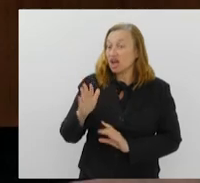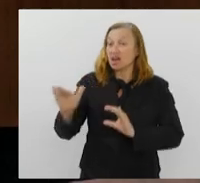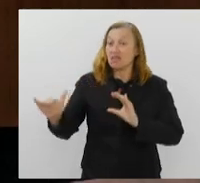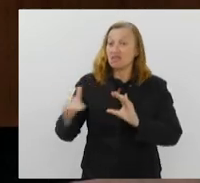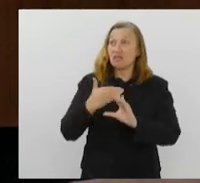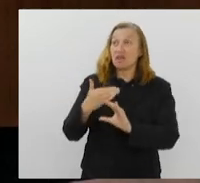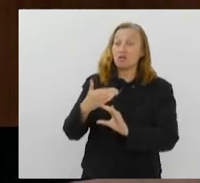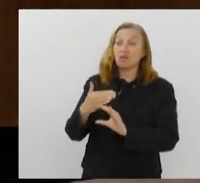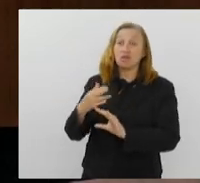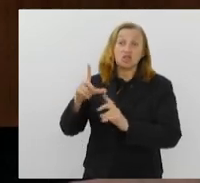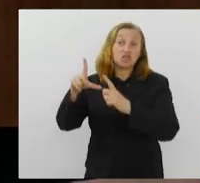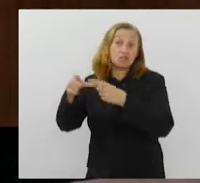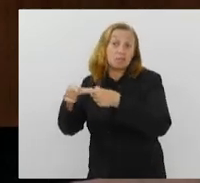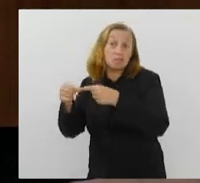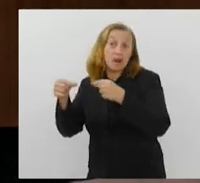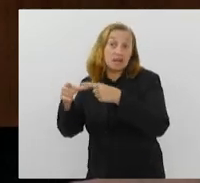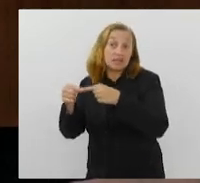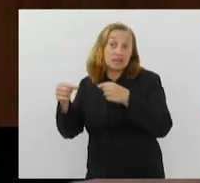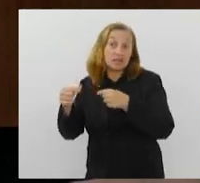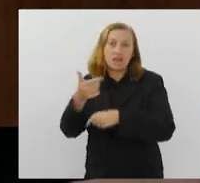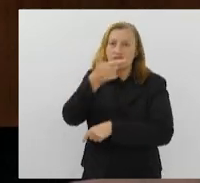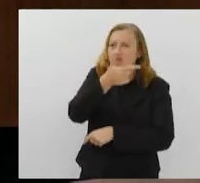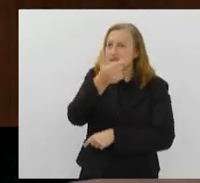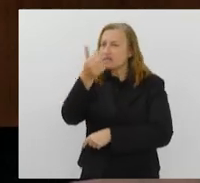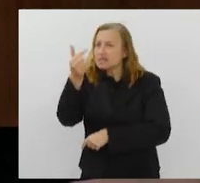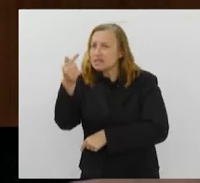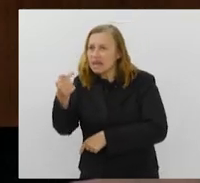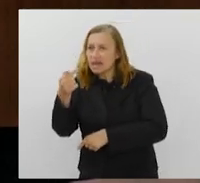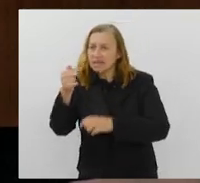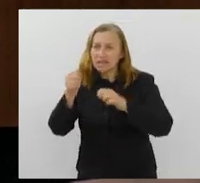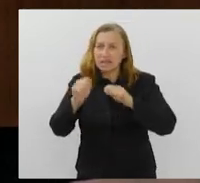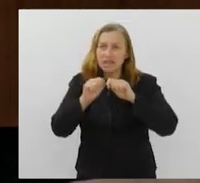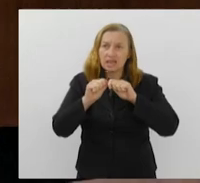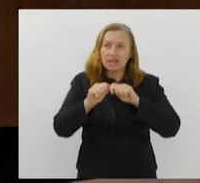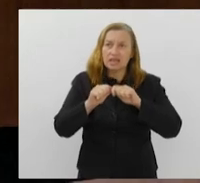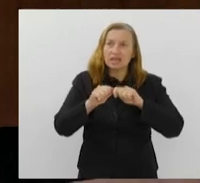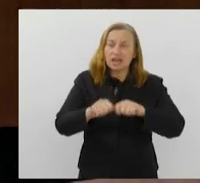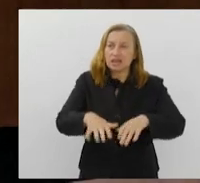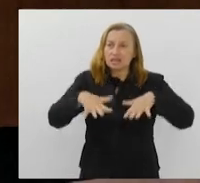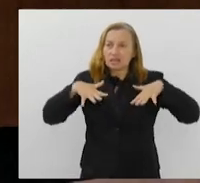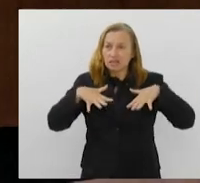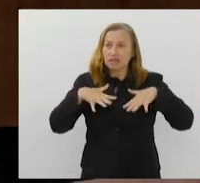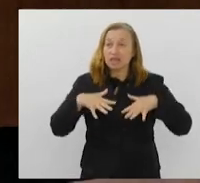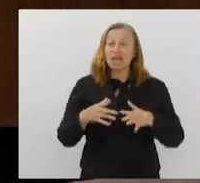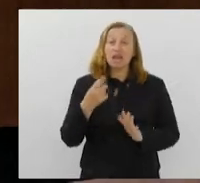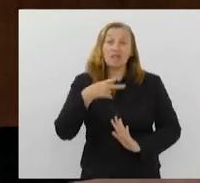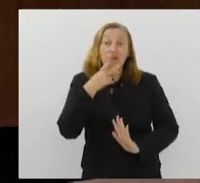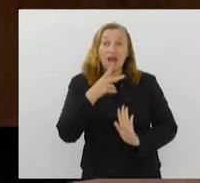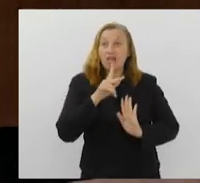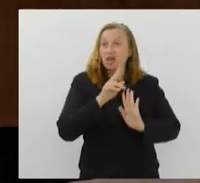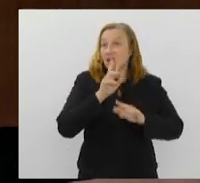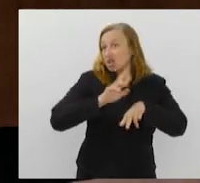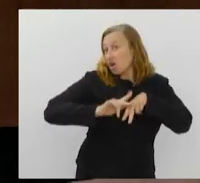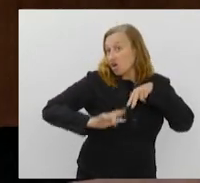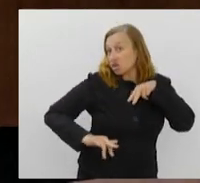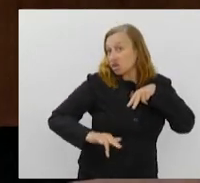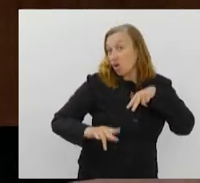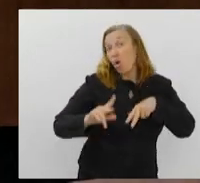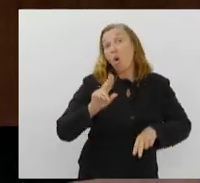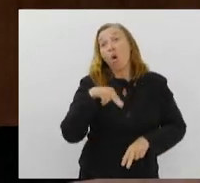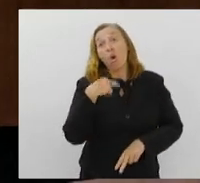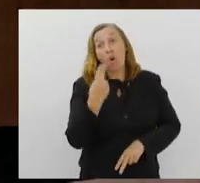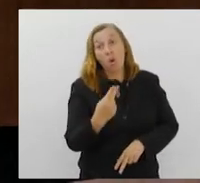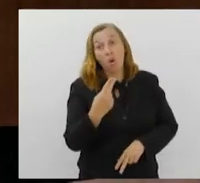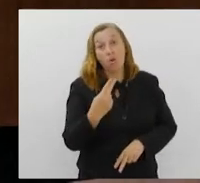um colegiado de 27 assembleias legislativas, eles encrencaram sobre o ponto de vista ideológico, ou deve ter tomado chamada